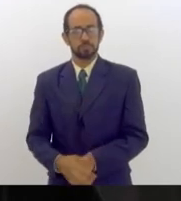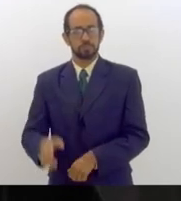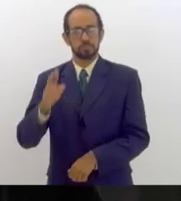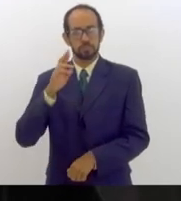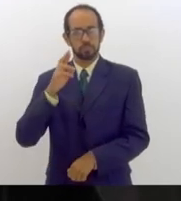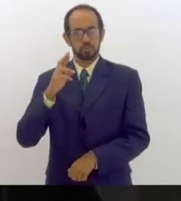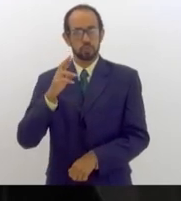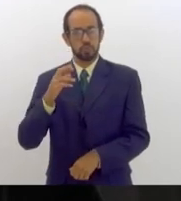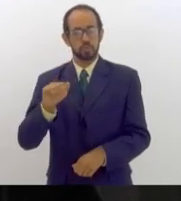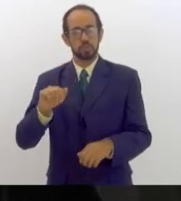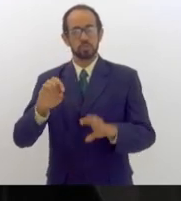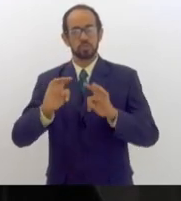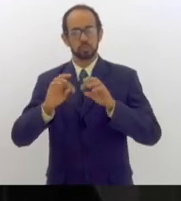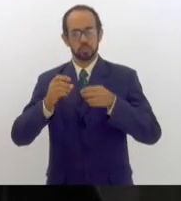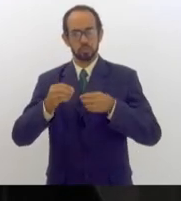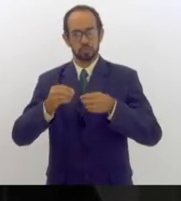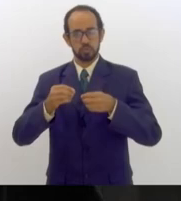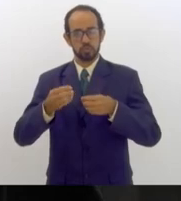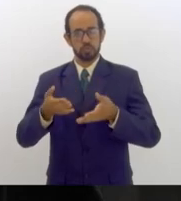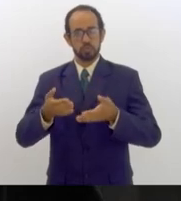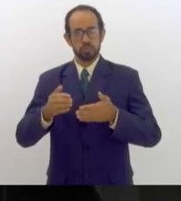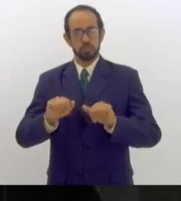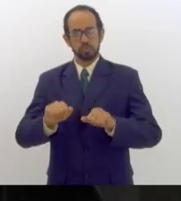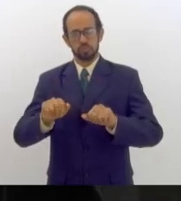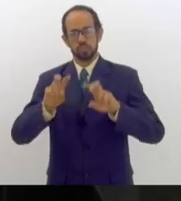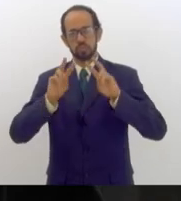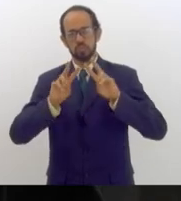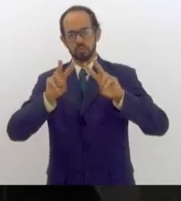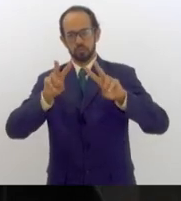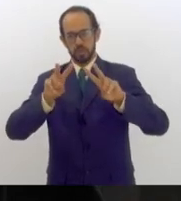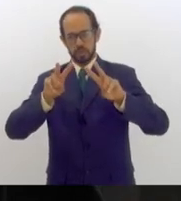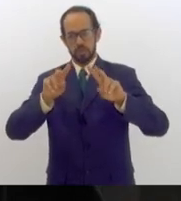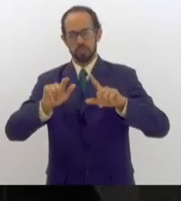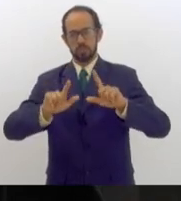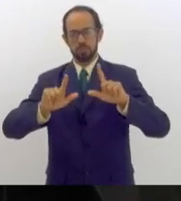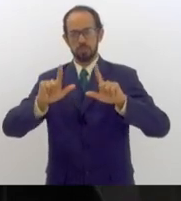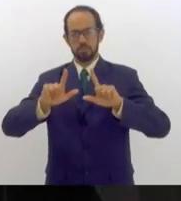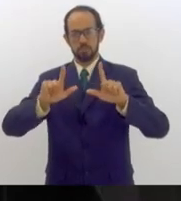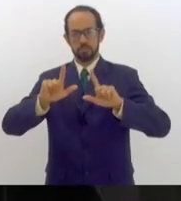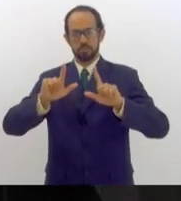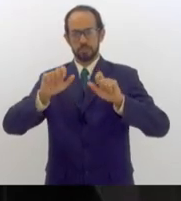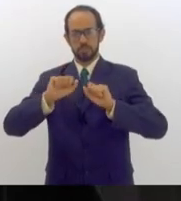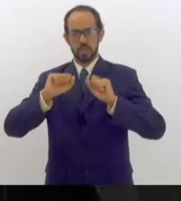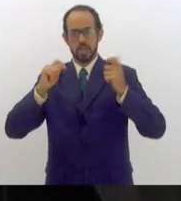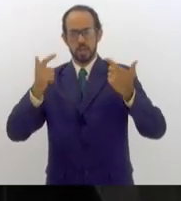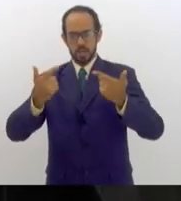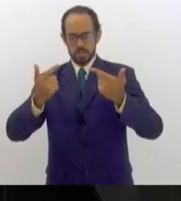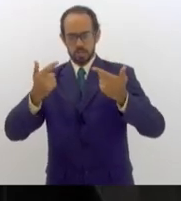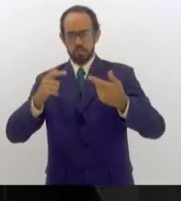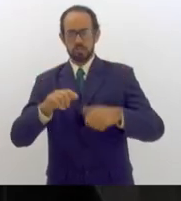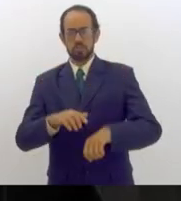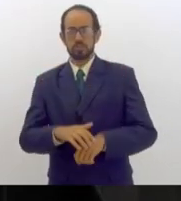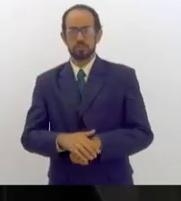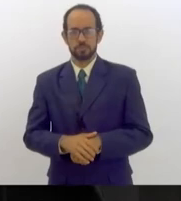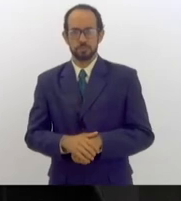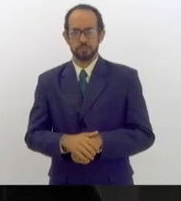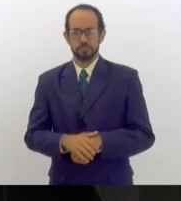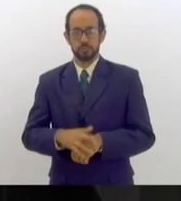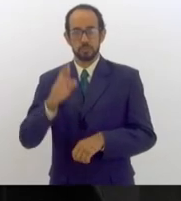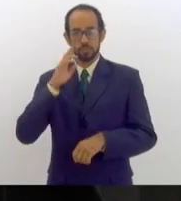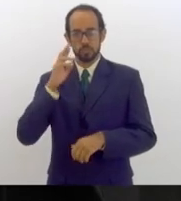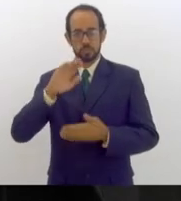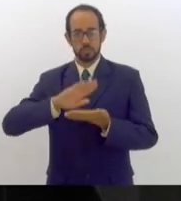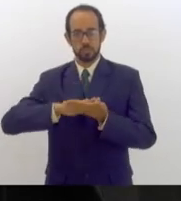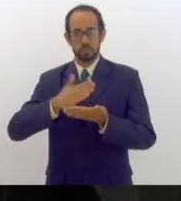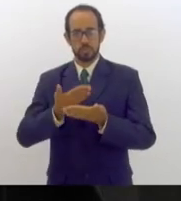senhoras e senhores telespectadores da TV alerj senhor